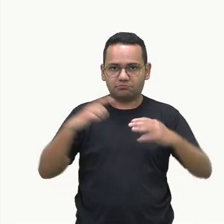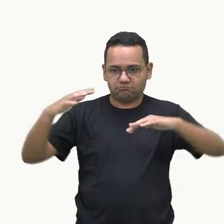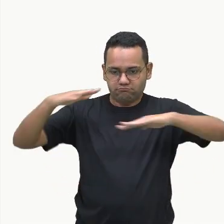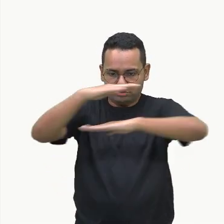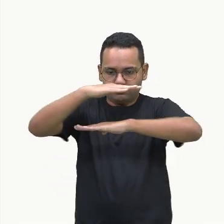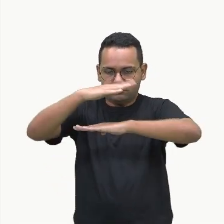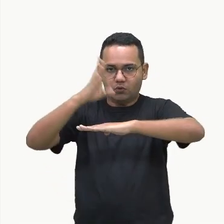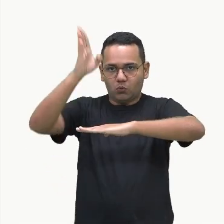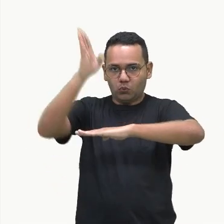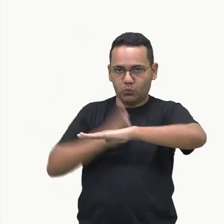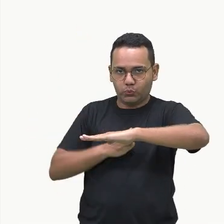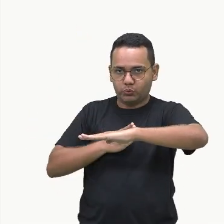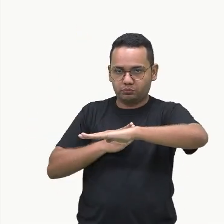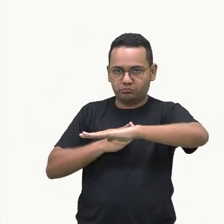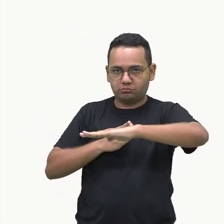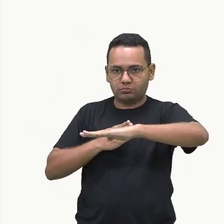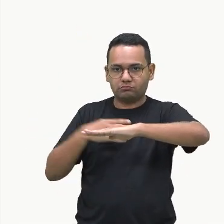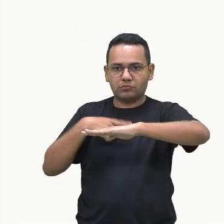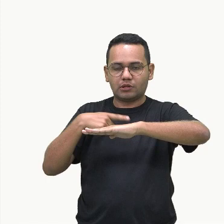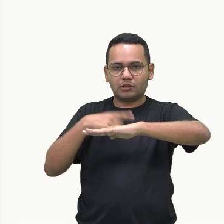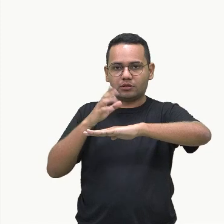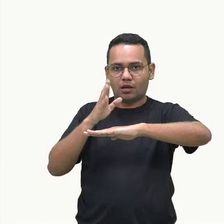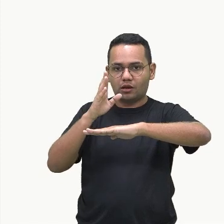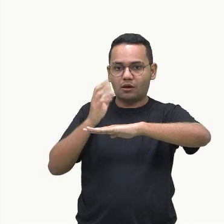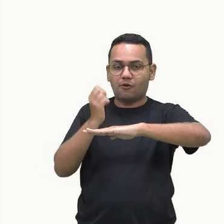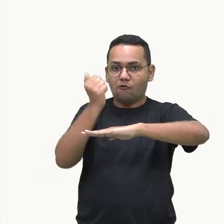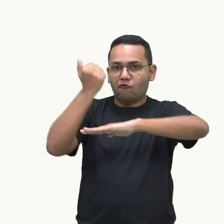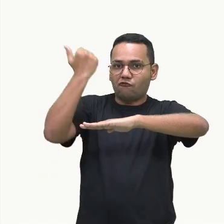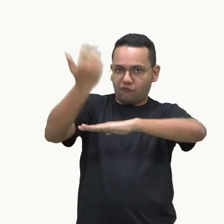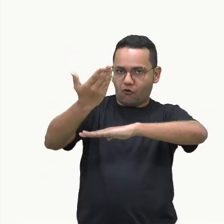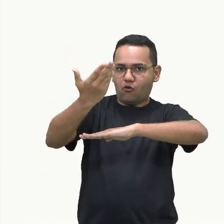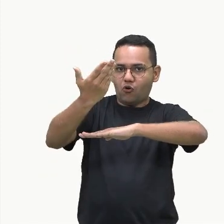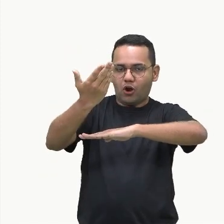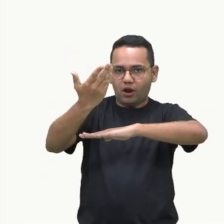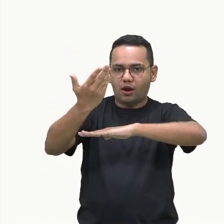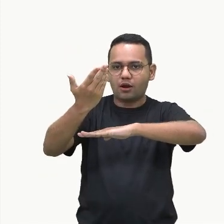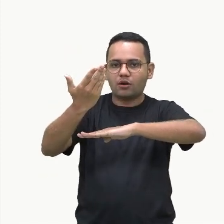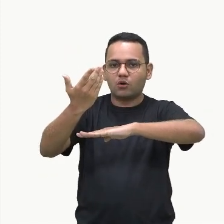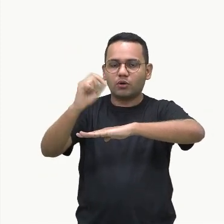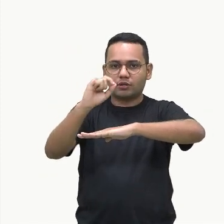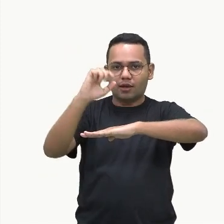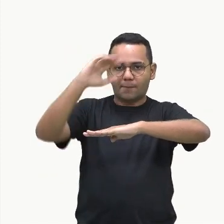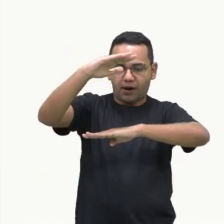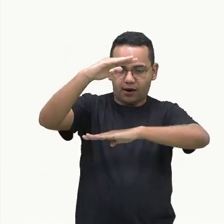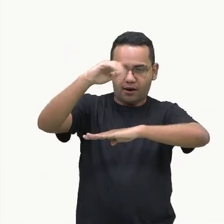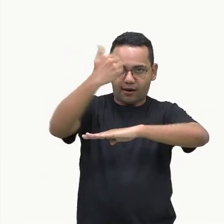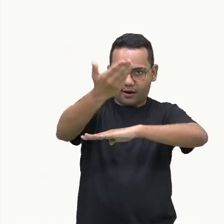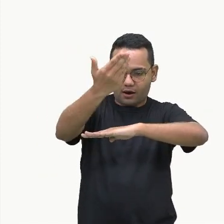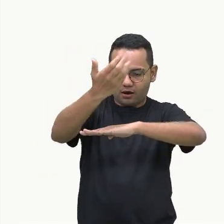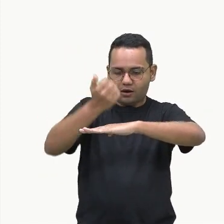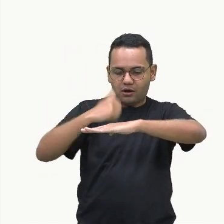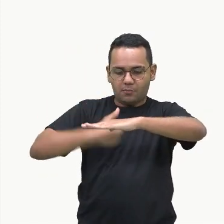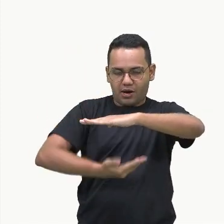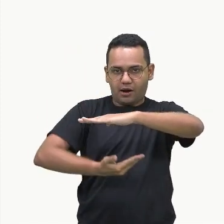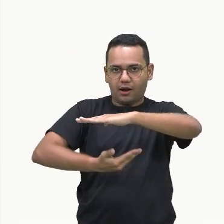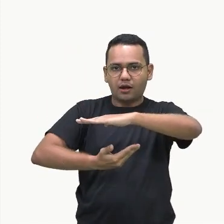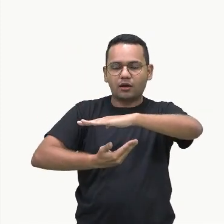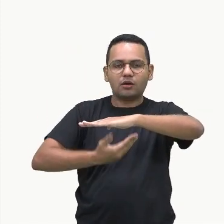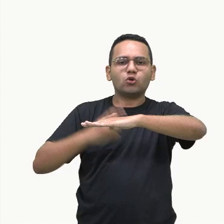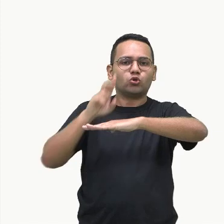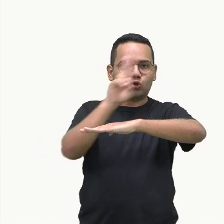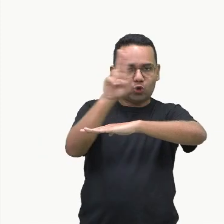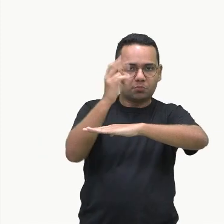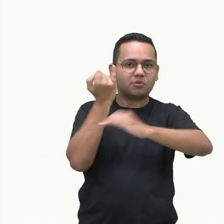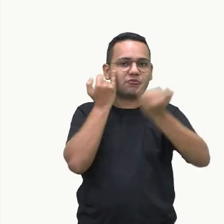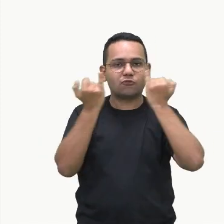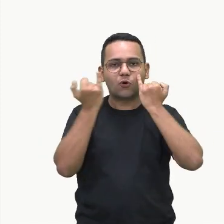a região que se encontra ali fora, não é? Acima e abaixo delas é classificada como região externa.